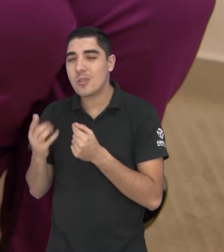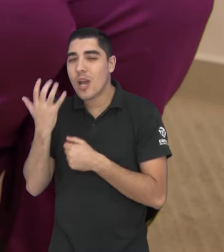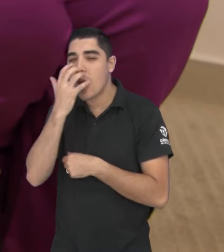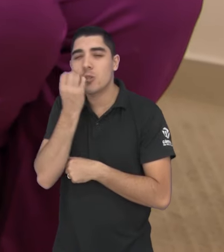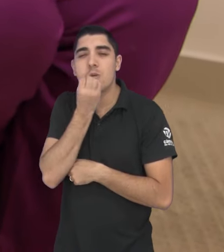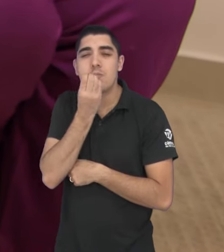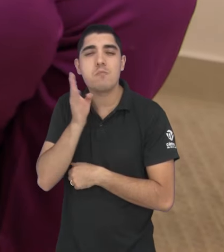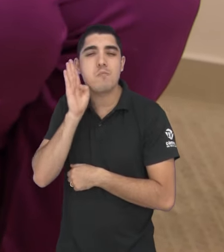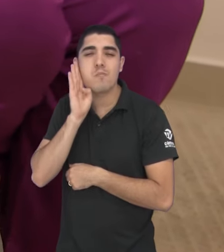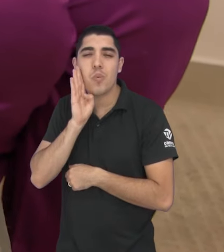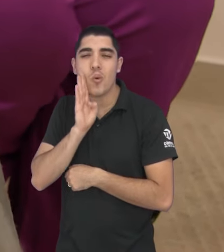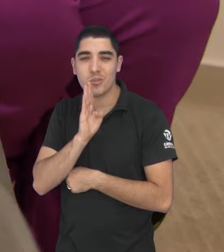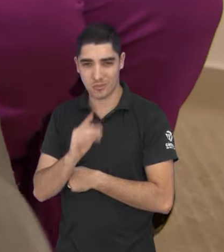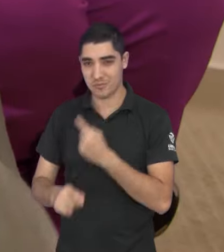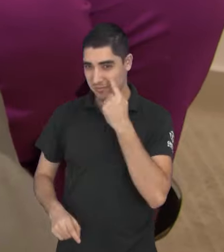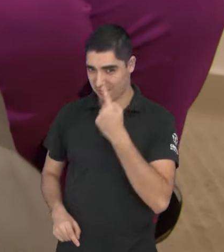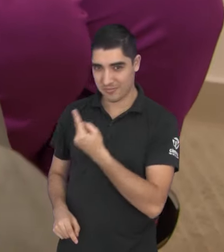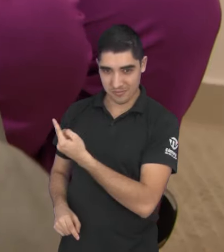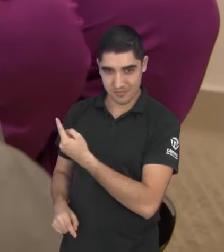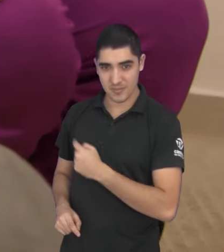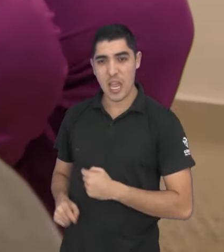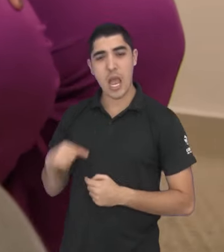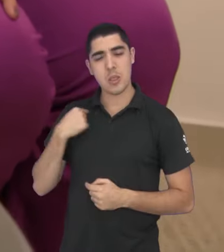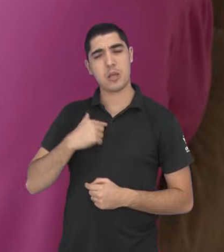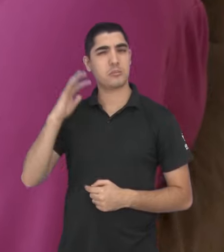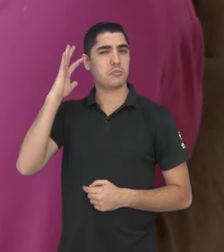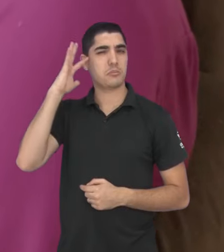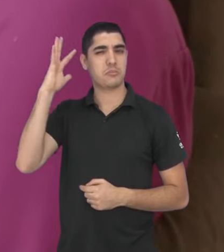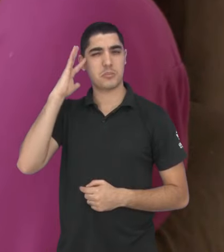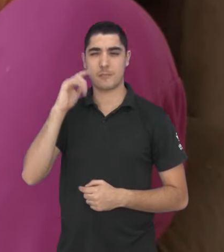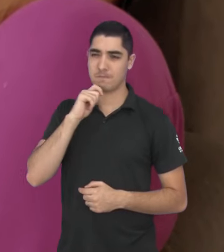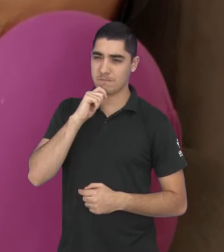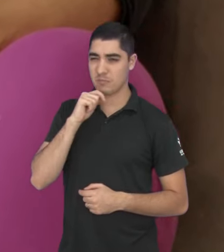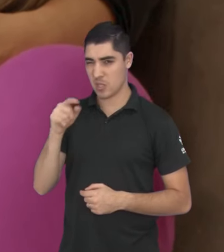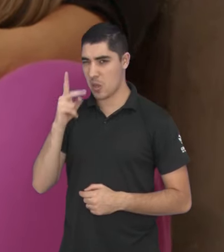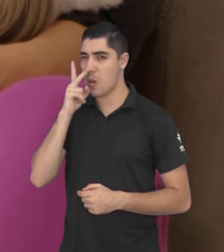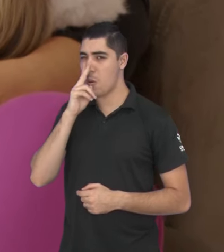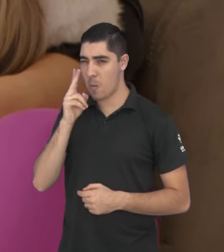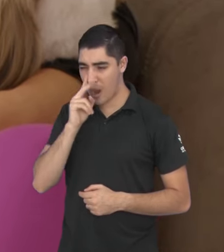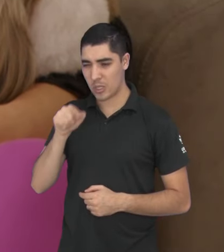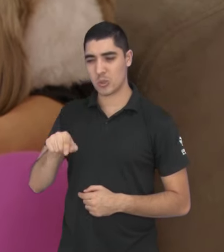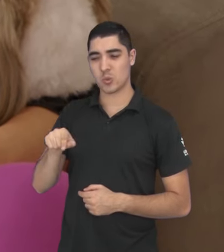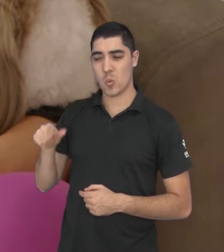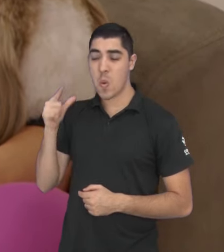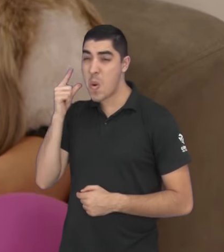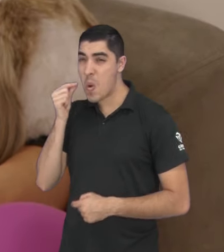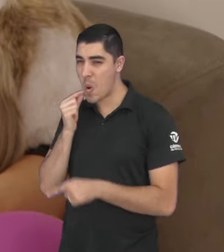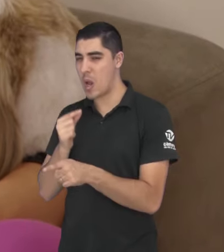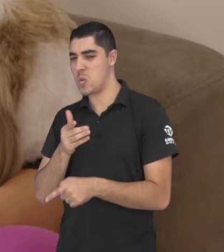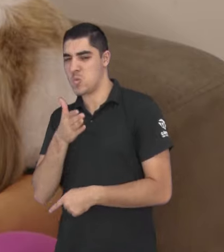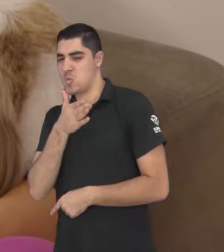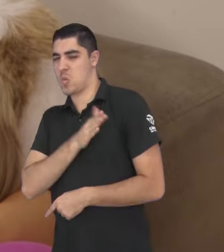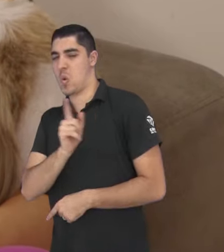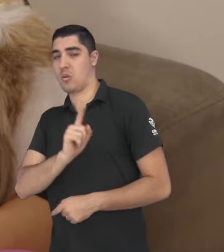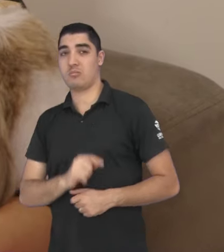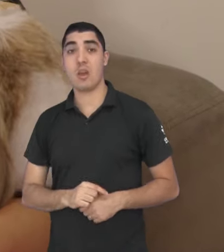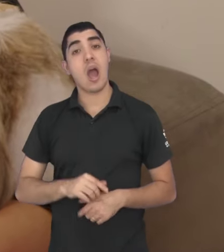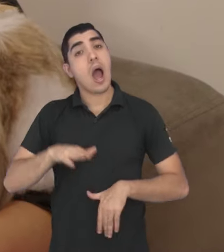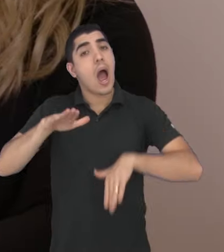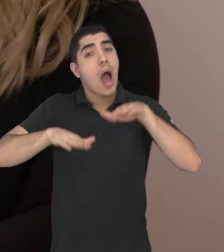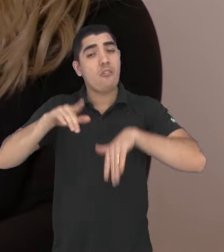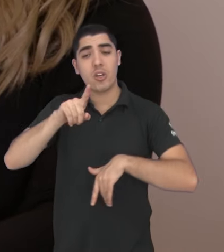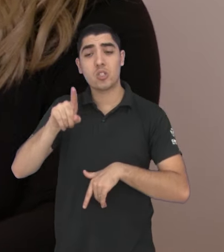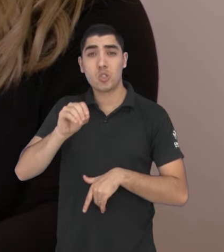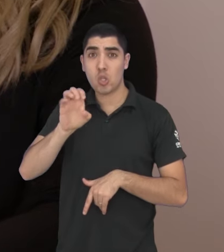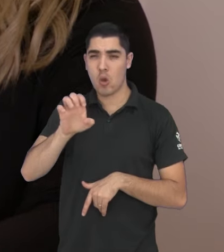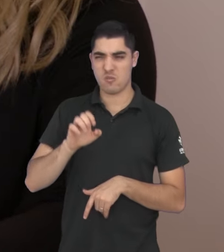muito bonzinho, tá vendo aí, né? Sim. Então a gente achou que talvez haveria uma resistência por parte do gatinho. Só a Zoe que dava uns tapinhas nele.